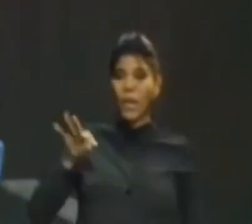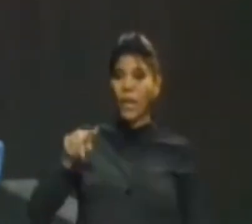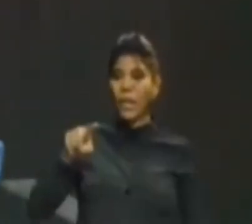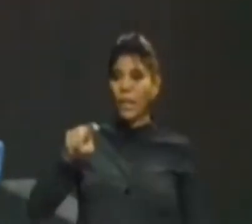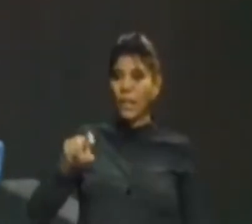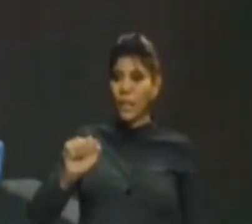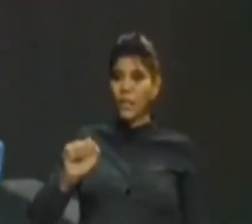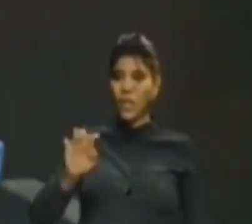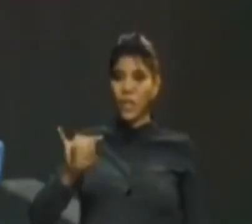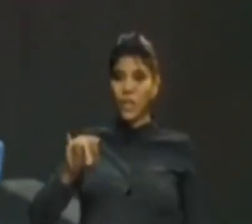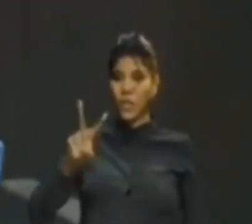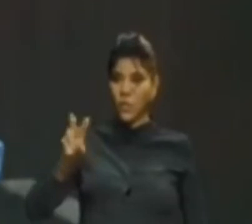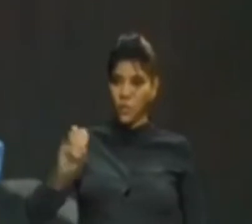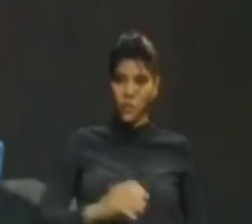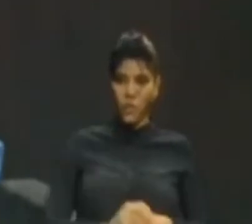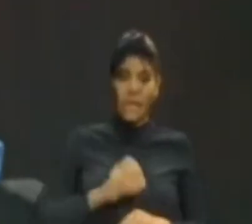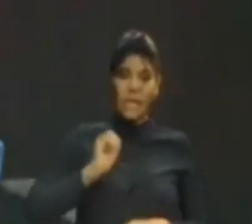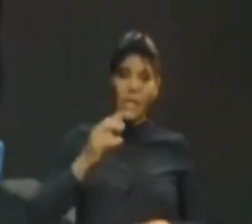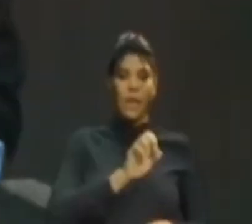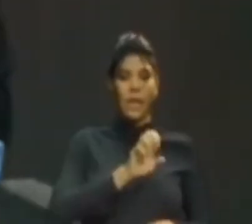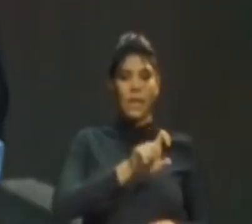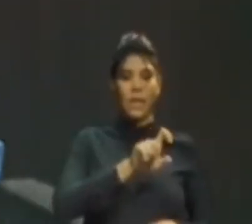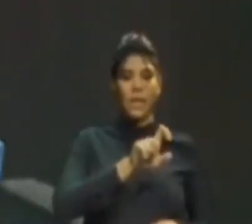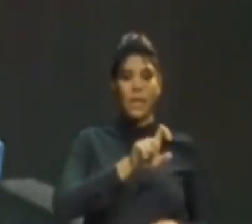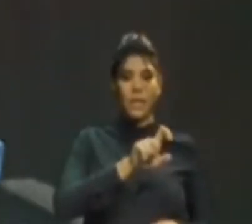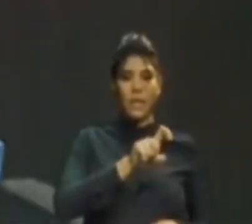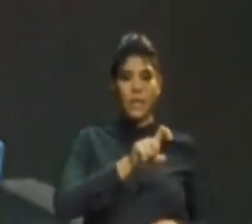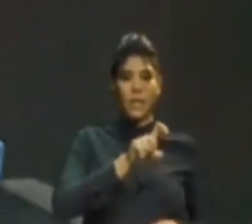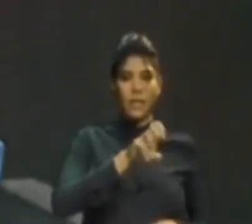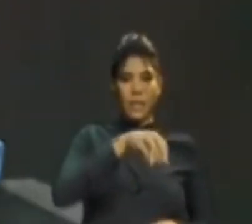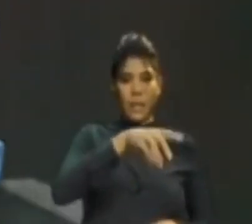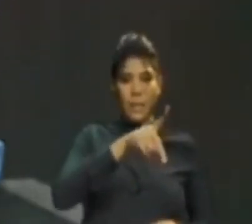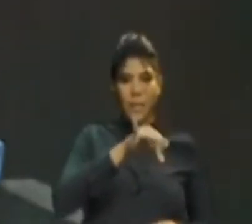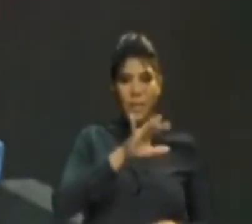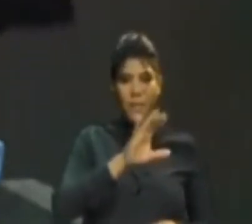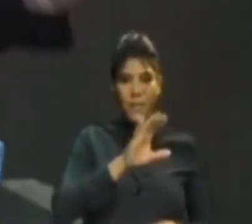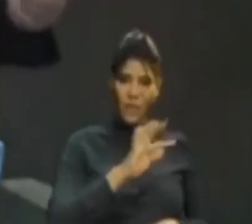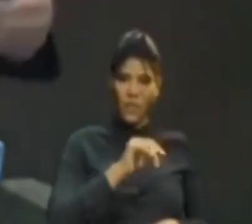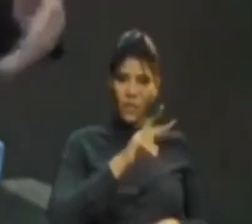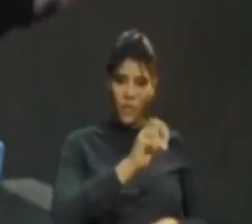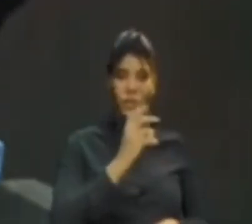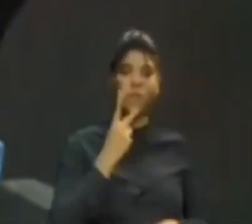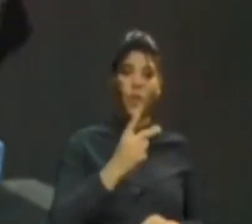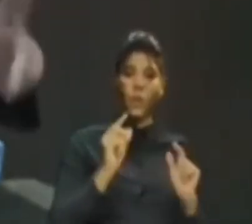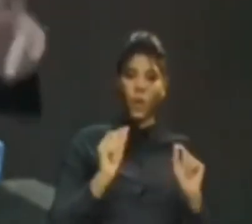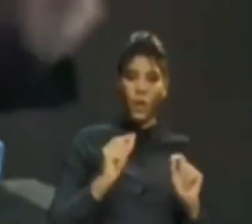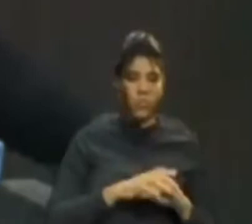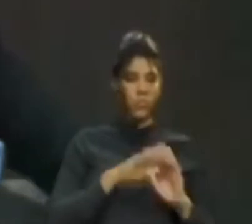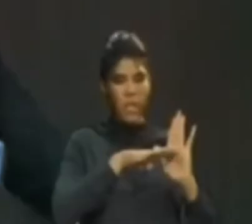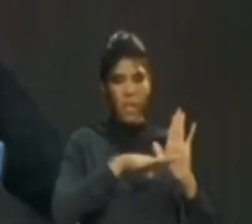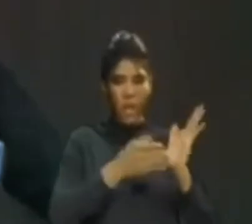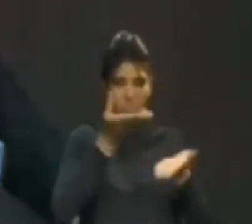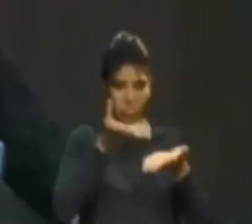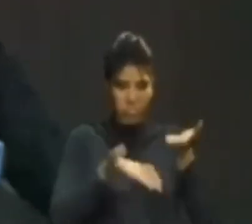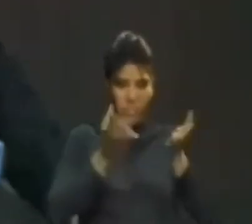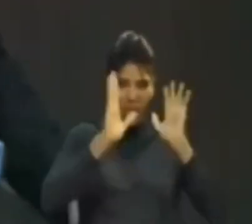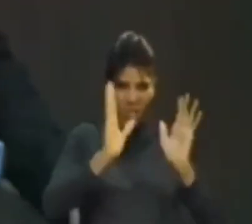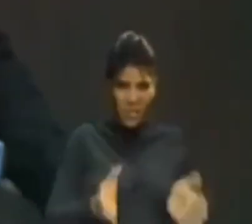taxativo quando eu digo que o rol é exemplificativo é o digo portanto que para além e os procedimentos